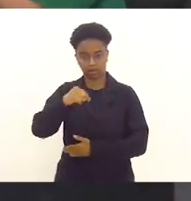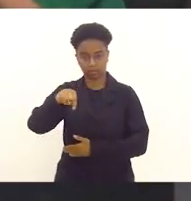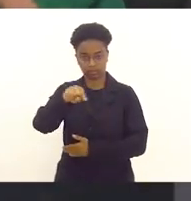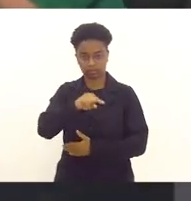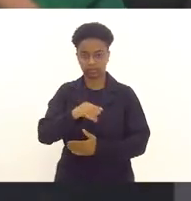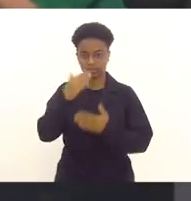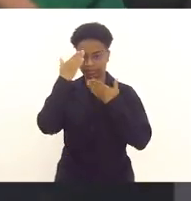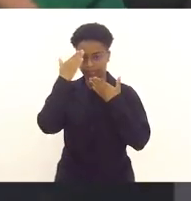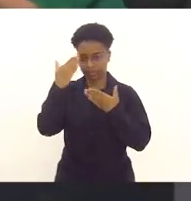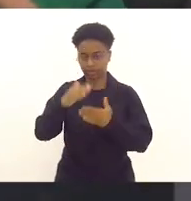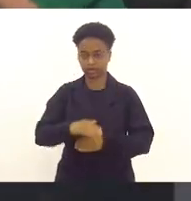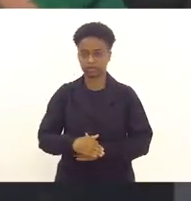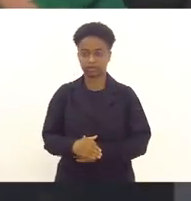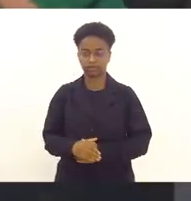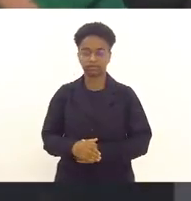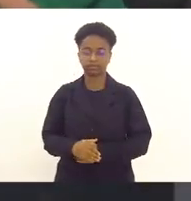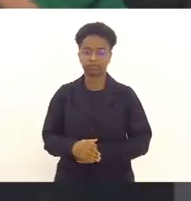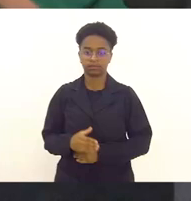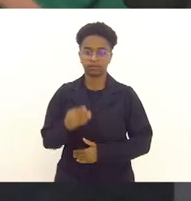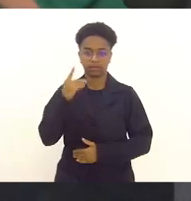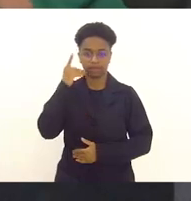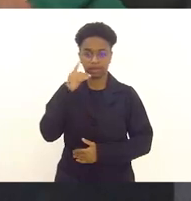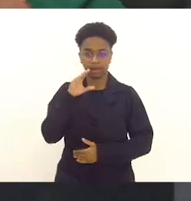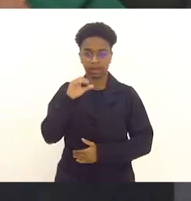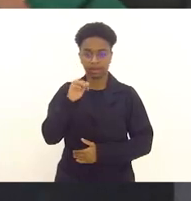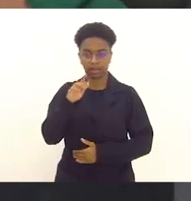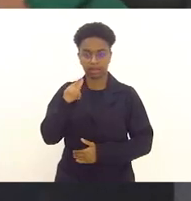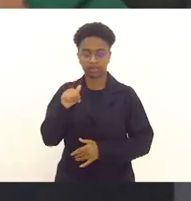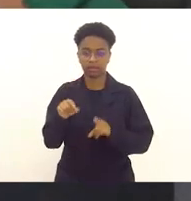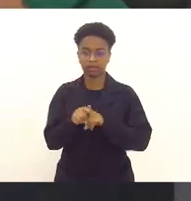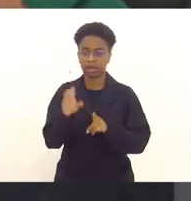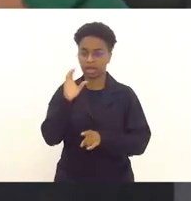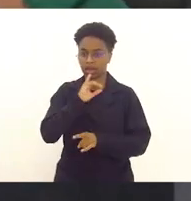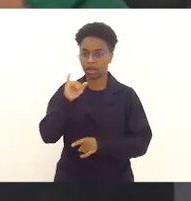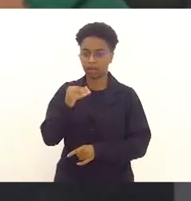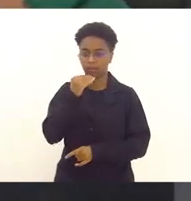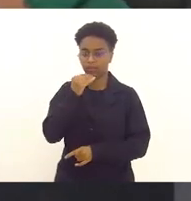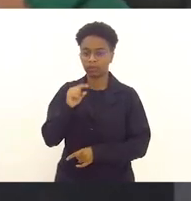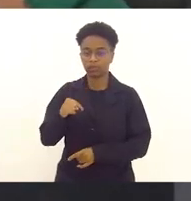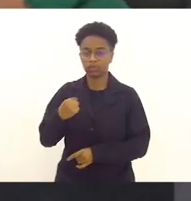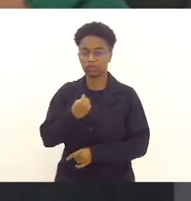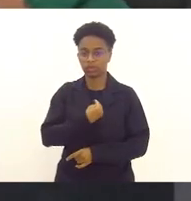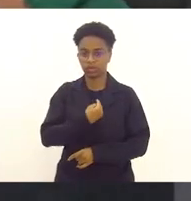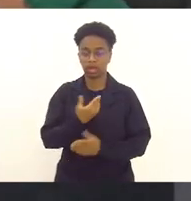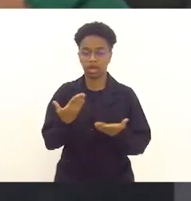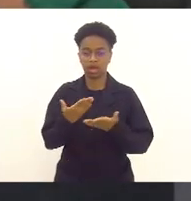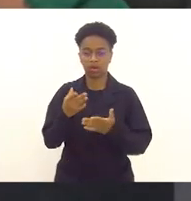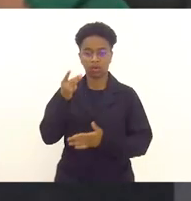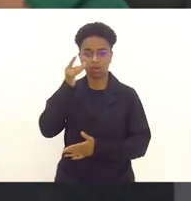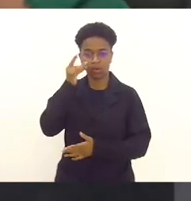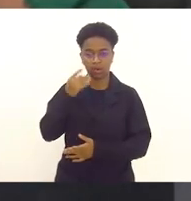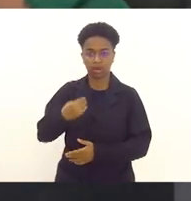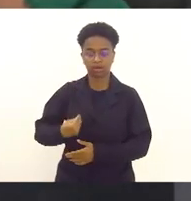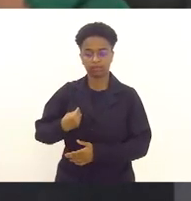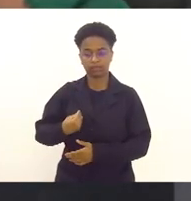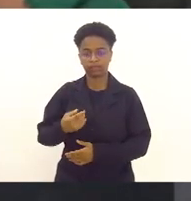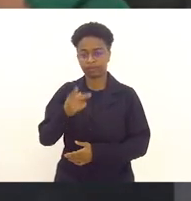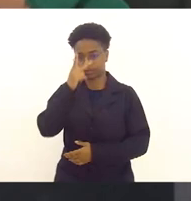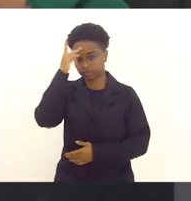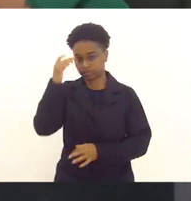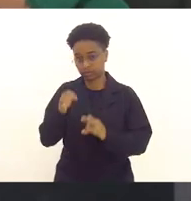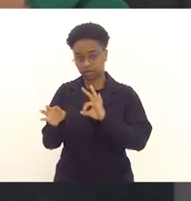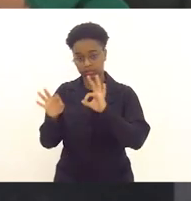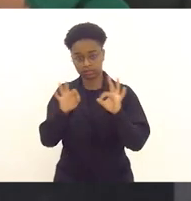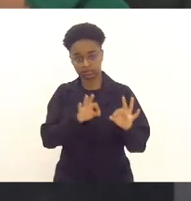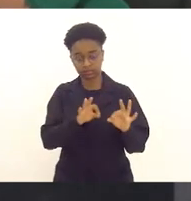muito obrigada deputada Carla e muito rápido aproveitar que a gente tá ao vivo e para quem está nos assistindo